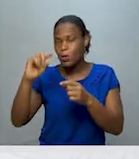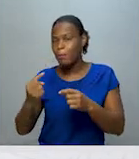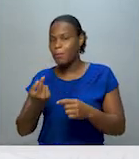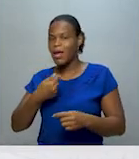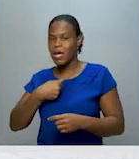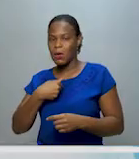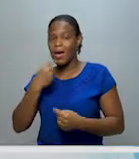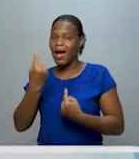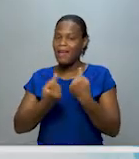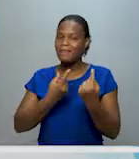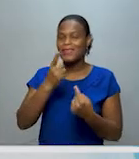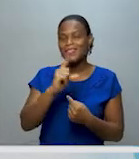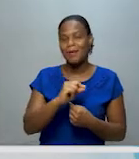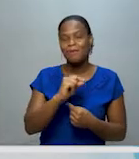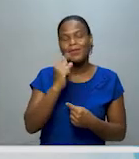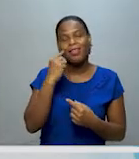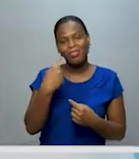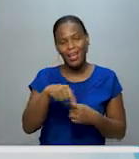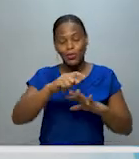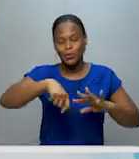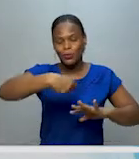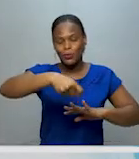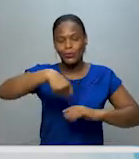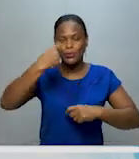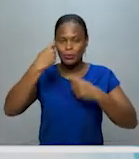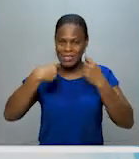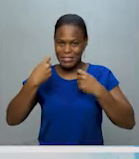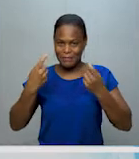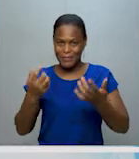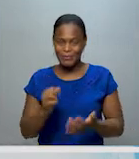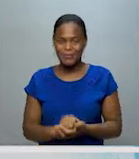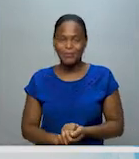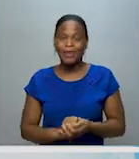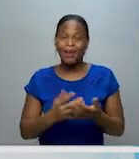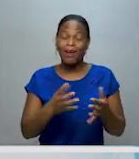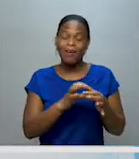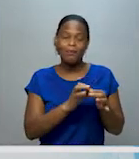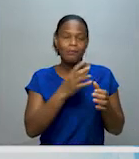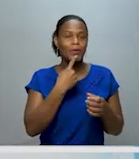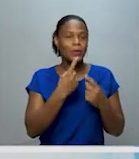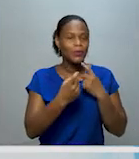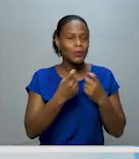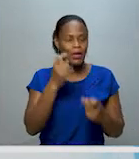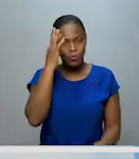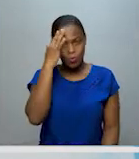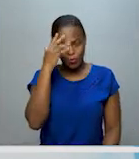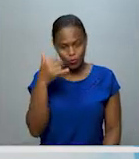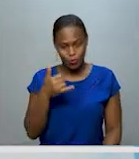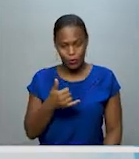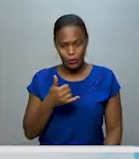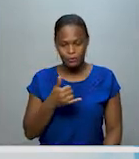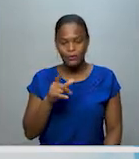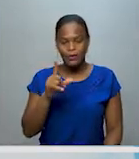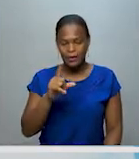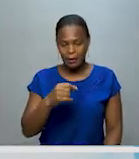por vezes, recorre-se a figuras de estilos. Em relação à pergunta número 2, que espero